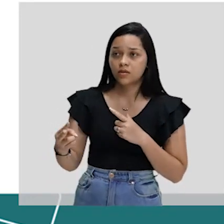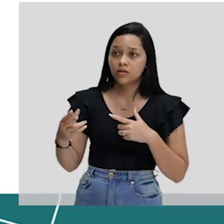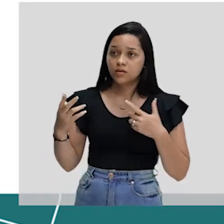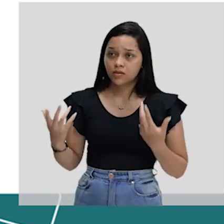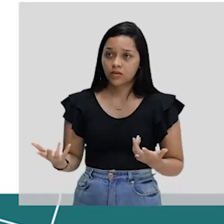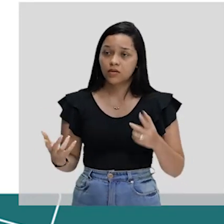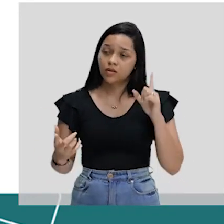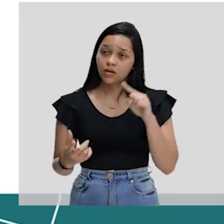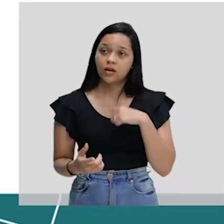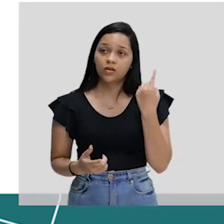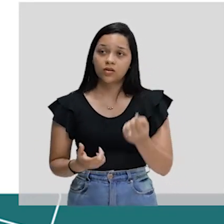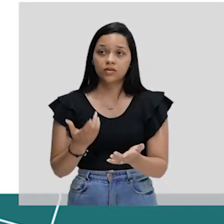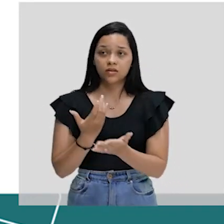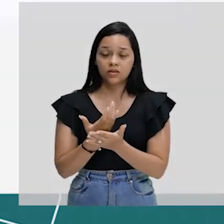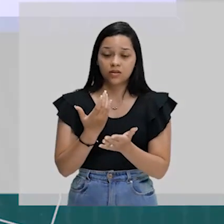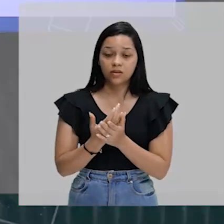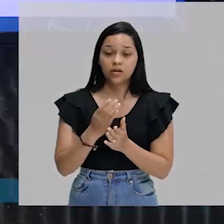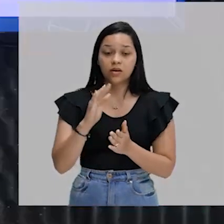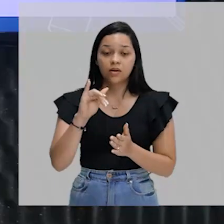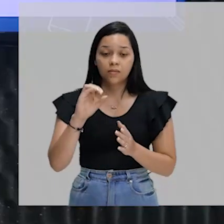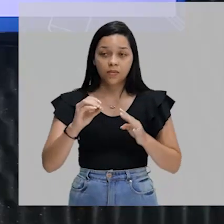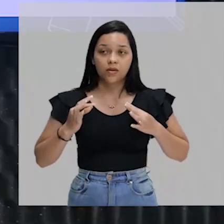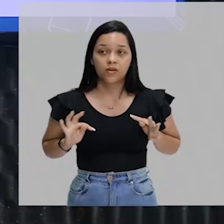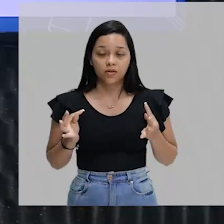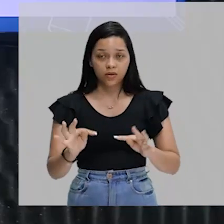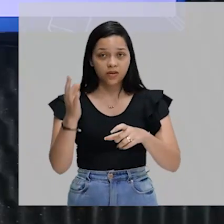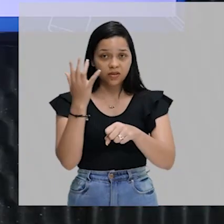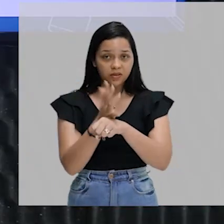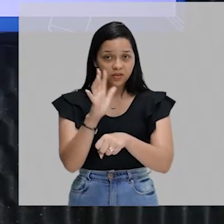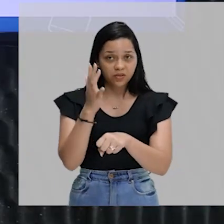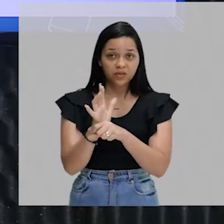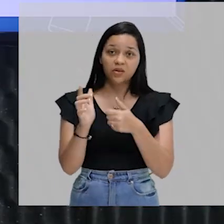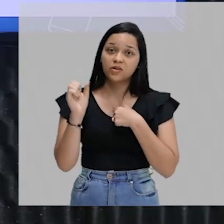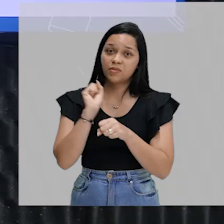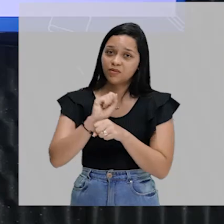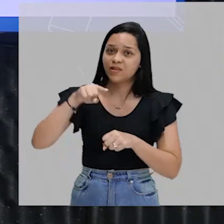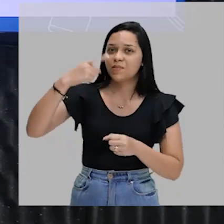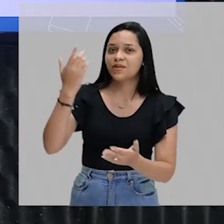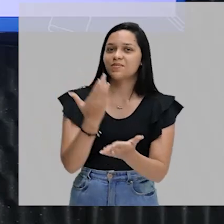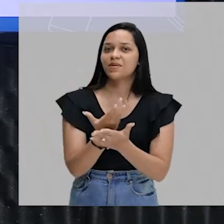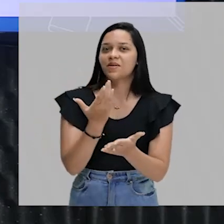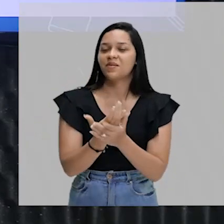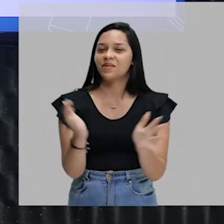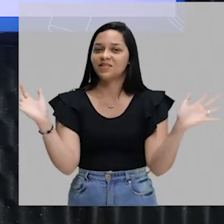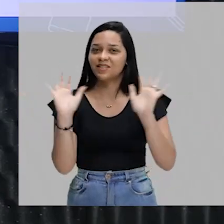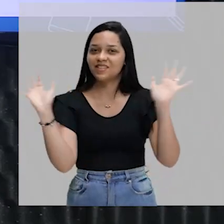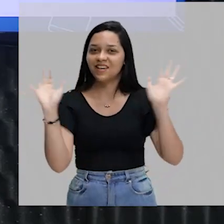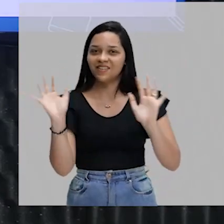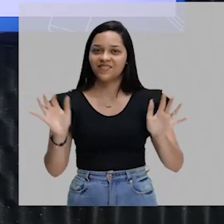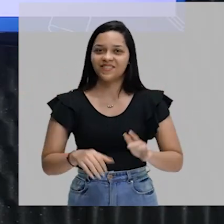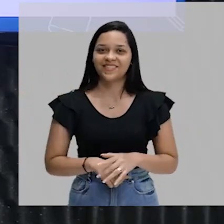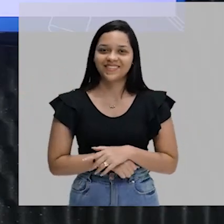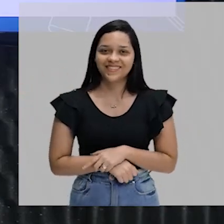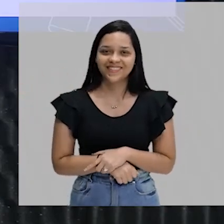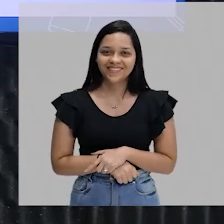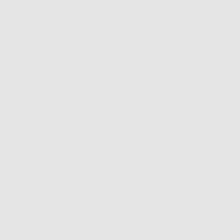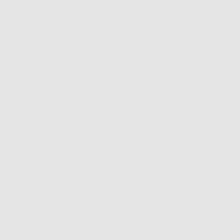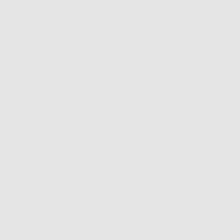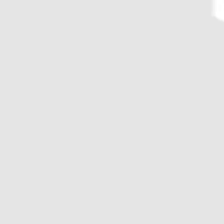pólen. Então essa foi a nossa aula sobre biotecnologia, exercícios, e eu aguardo vocês na próxima aula. Até mais. Tchau, tchau.